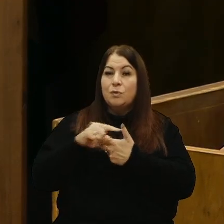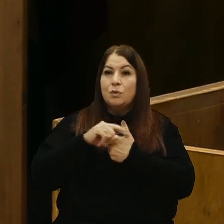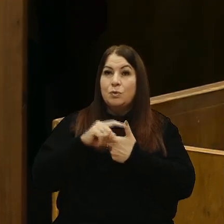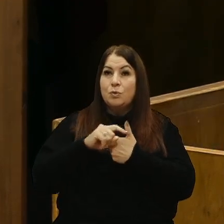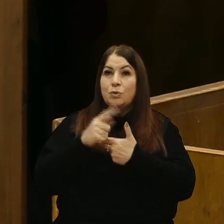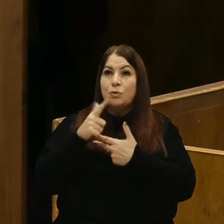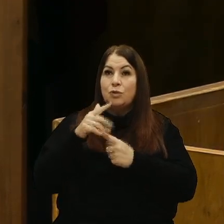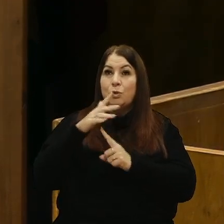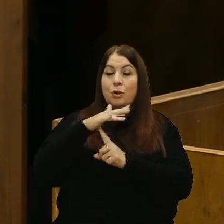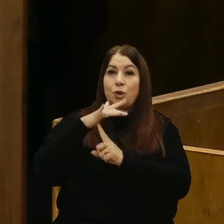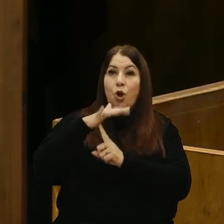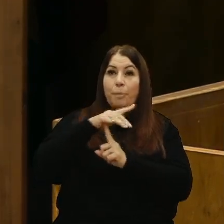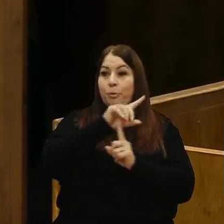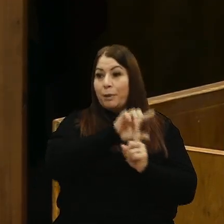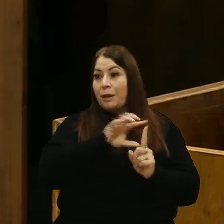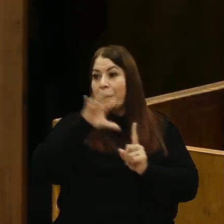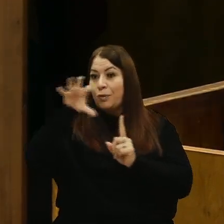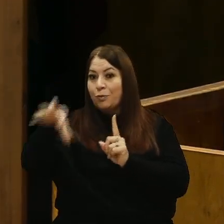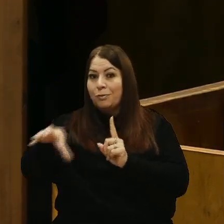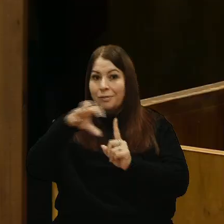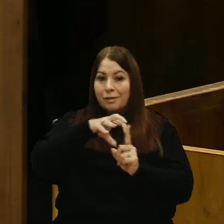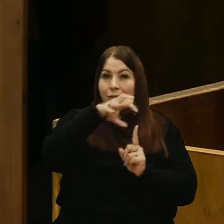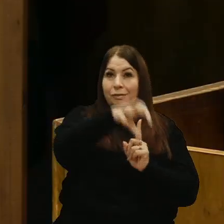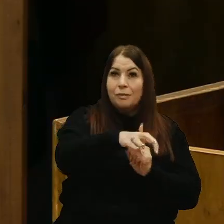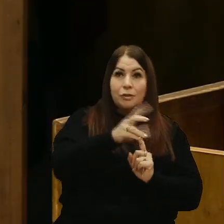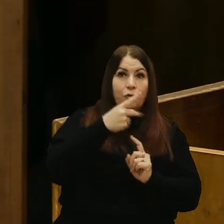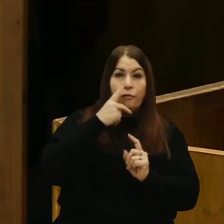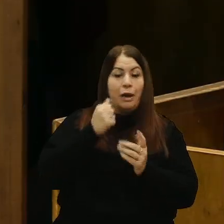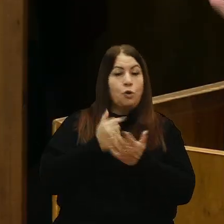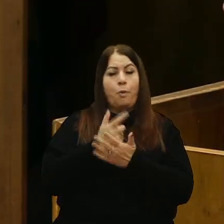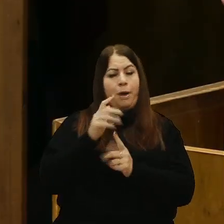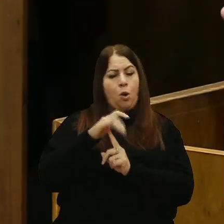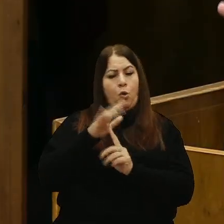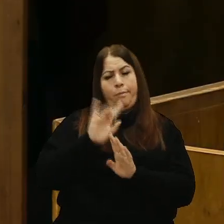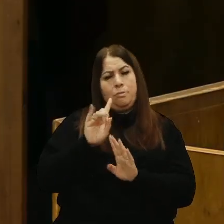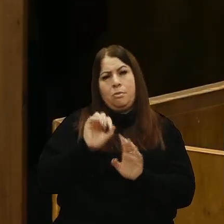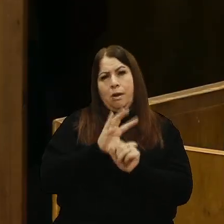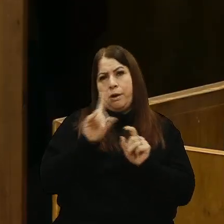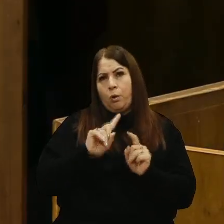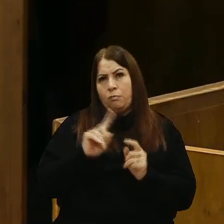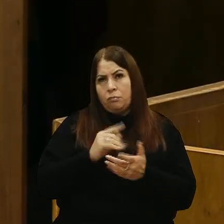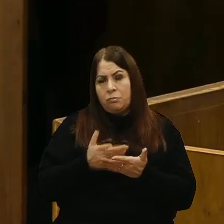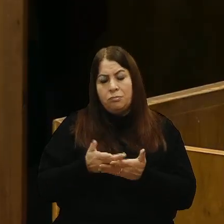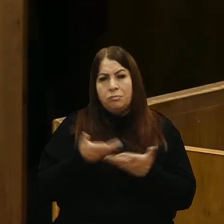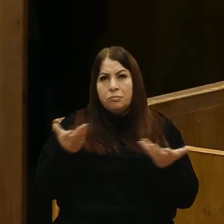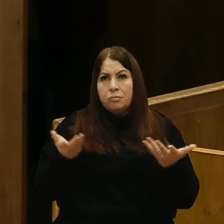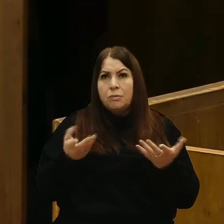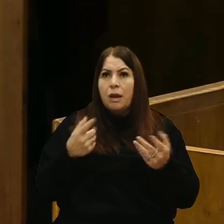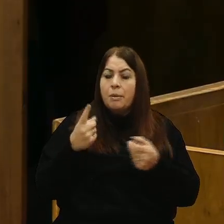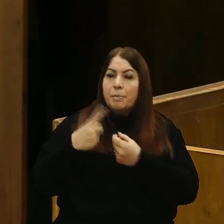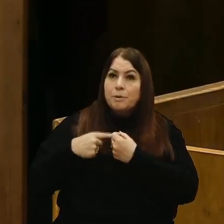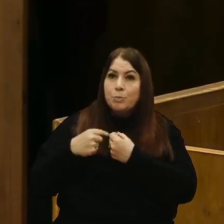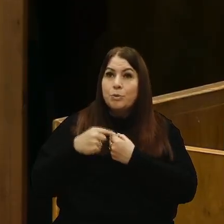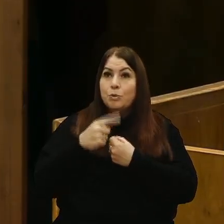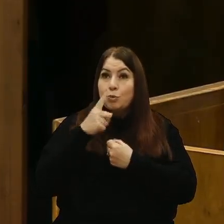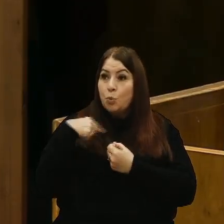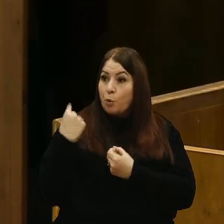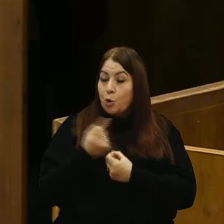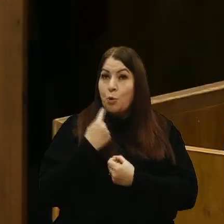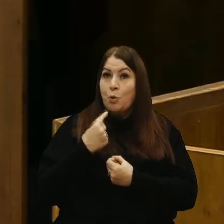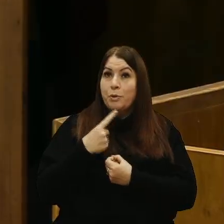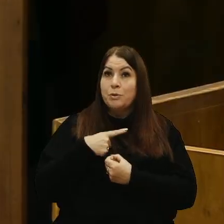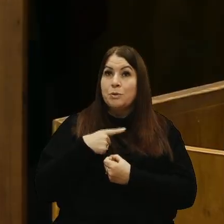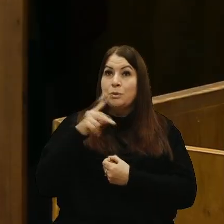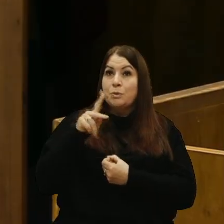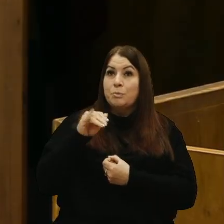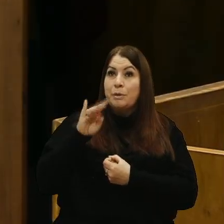um helicóptero para chegar nesses lugares. E aqui eu não falo de comprar um helicóptero, claro que não. Mas se uma cidade como a nossa, com o